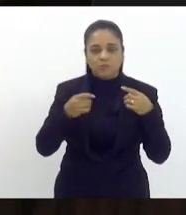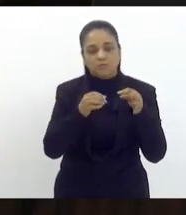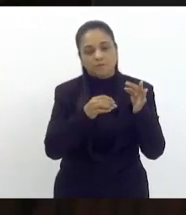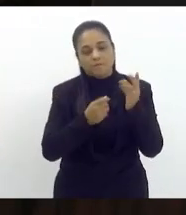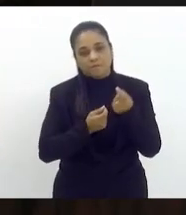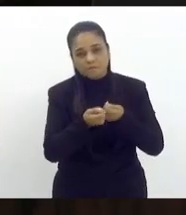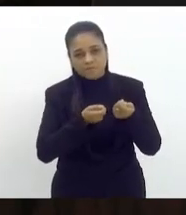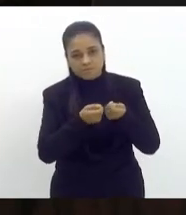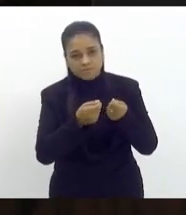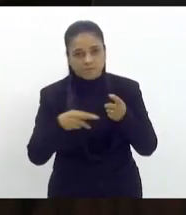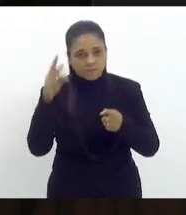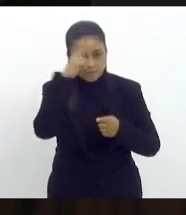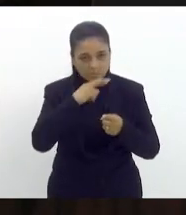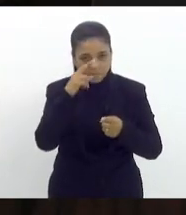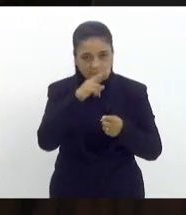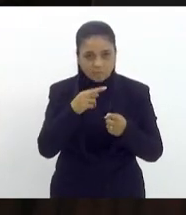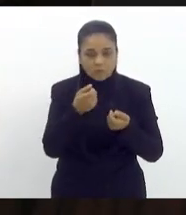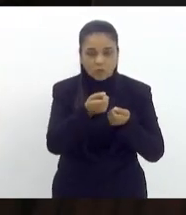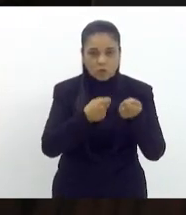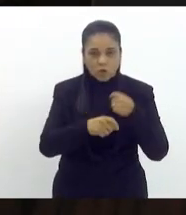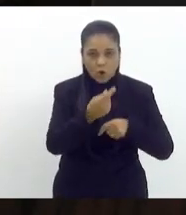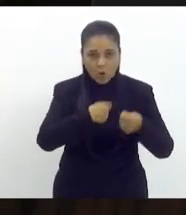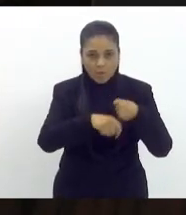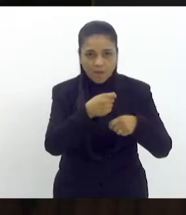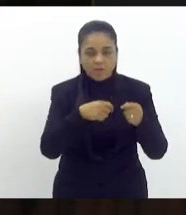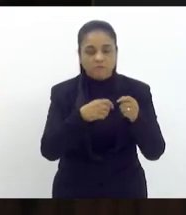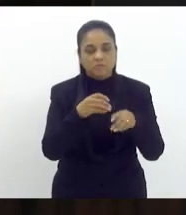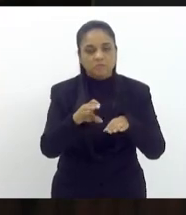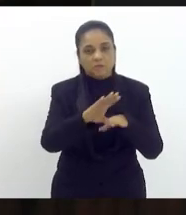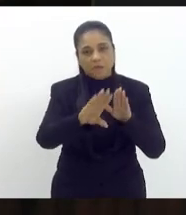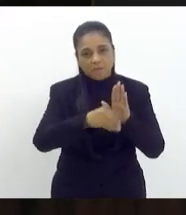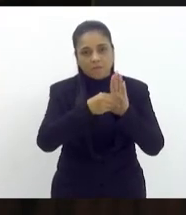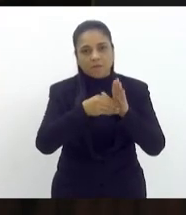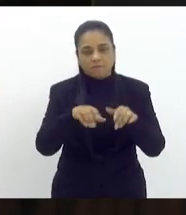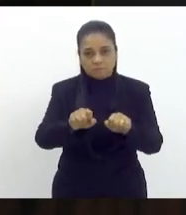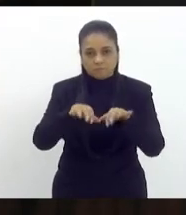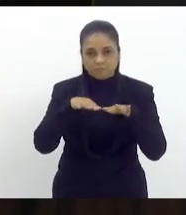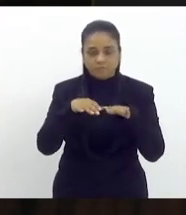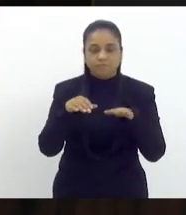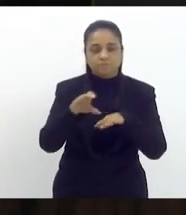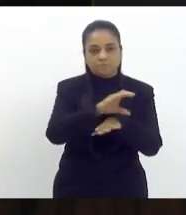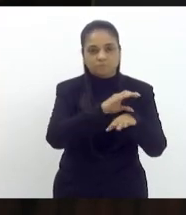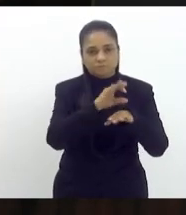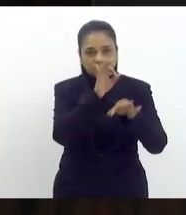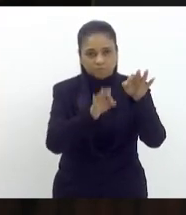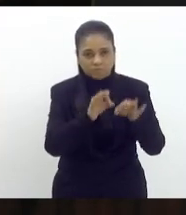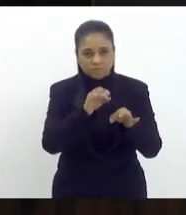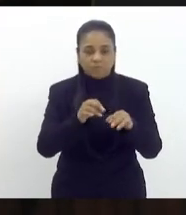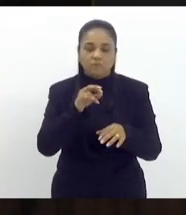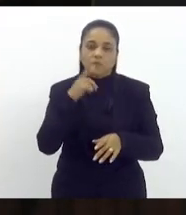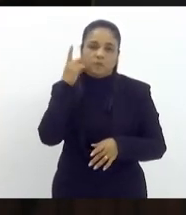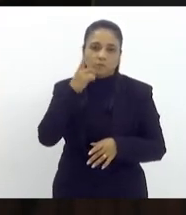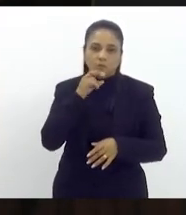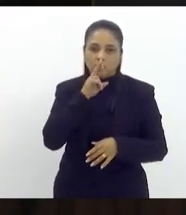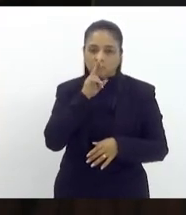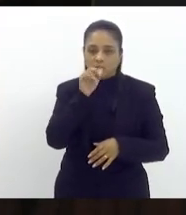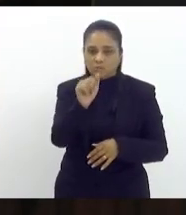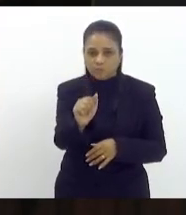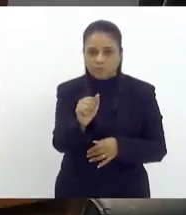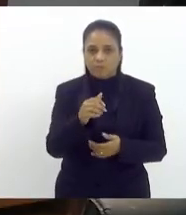e controle as emendas de plenário para emitir parecer pela comissão de condição de Justiça Deputado Rodrigo Amorim